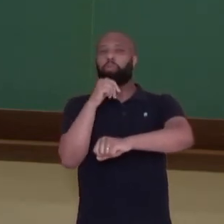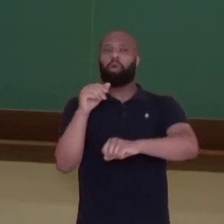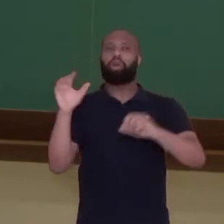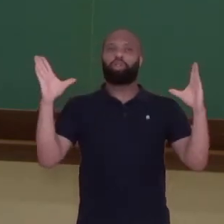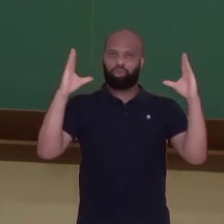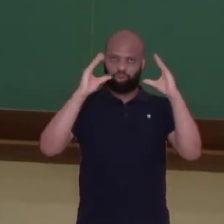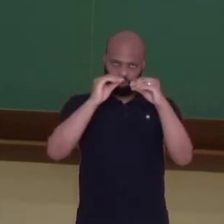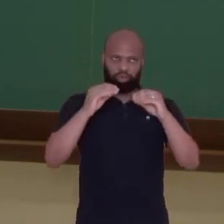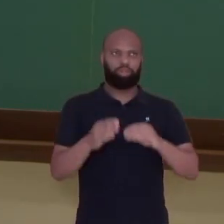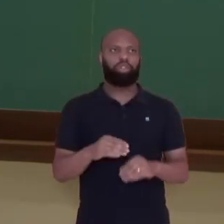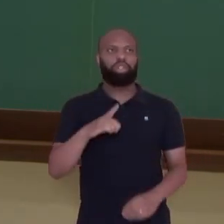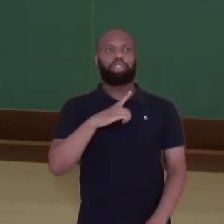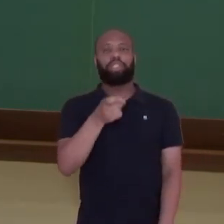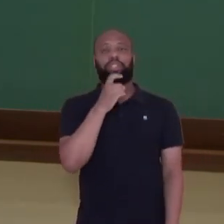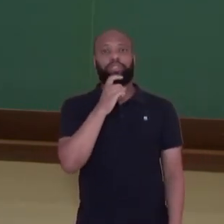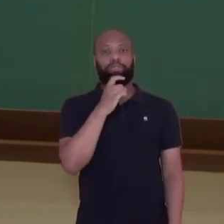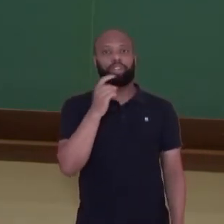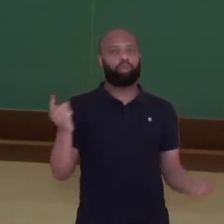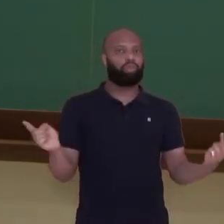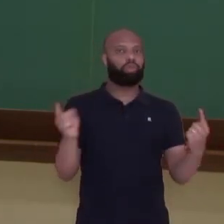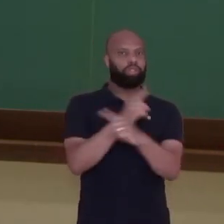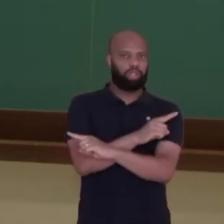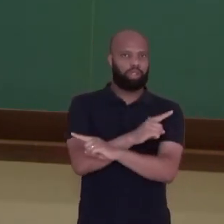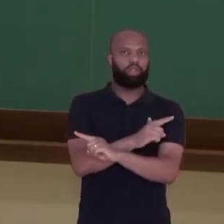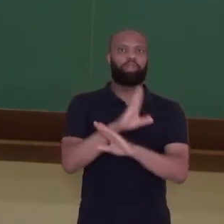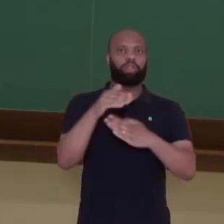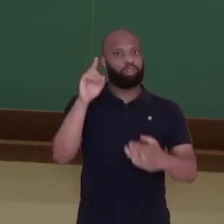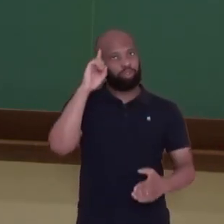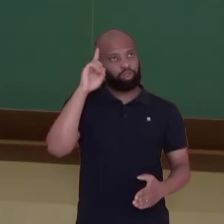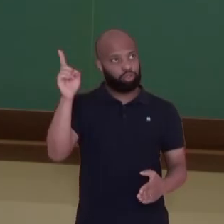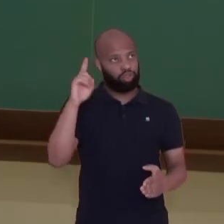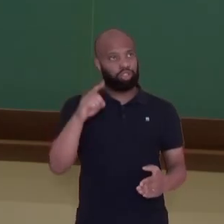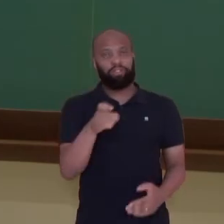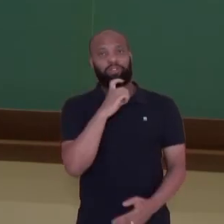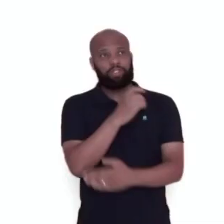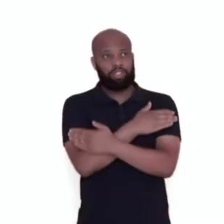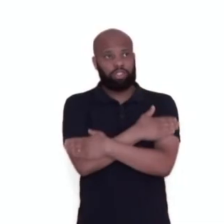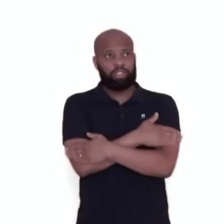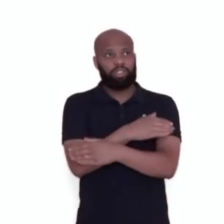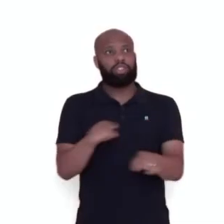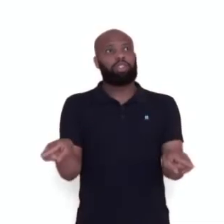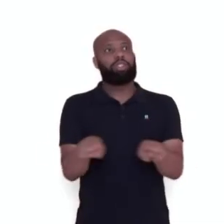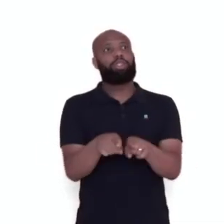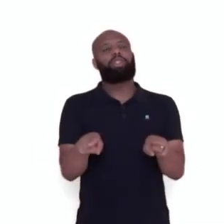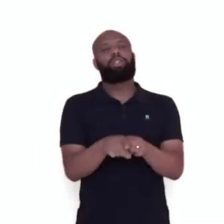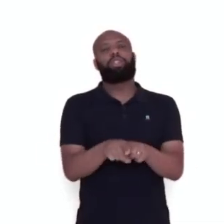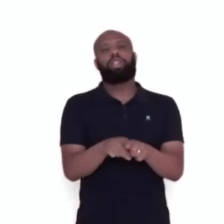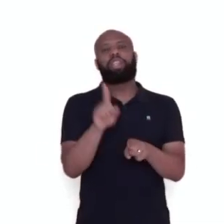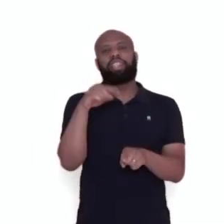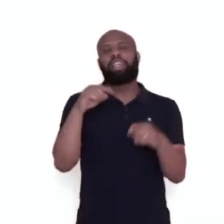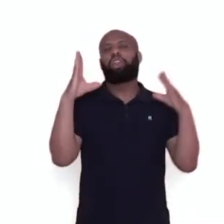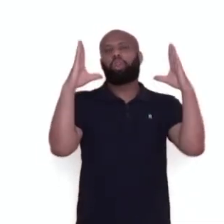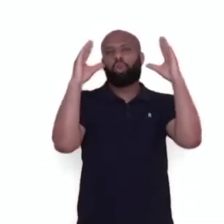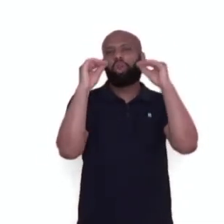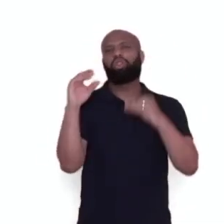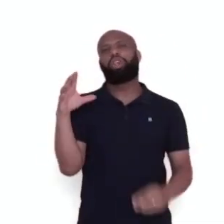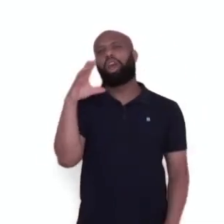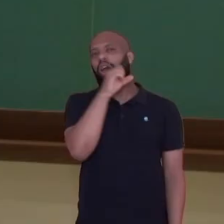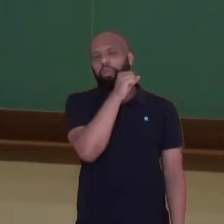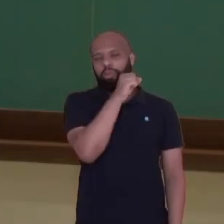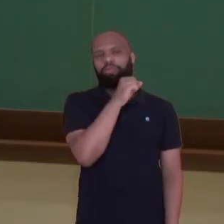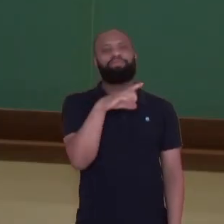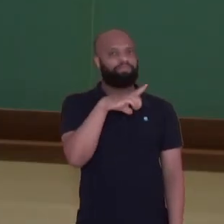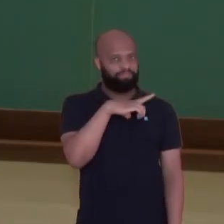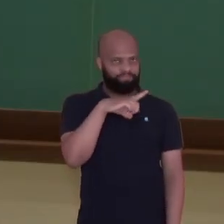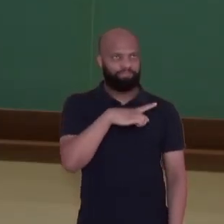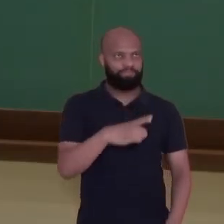No inverno, acontece ao contrário. Os dias são mais frios e os dias são mais curtos. Anoitece